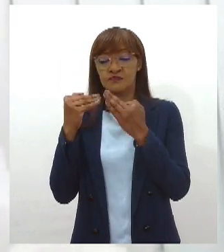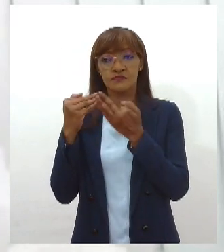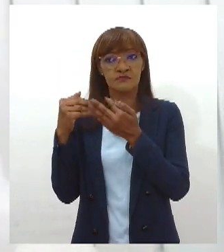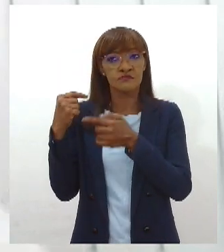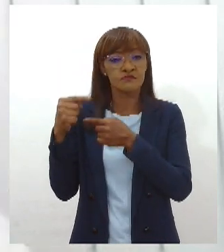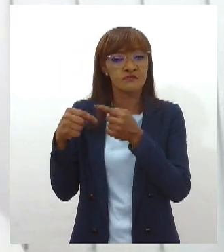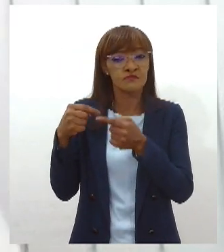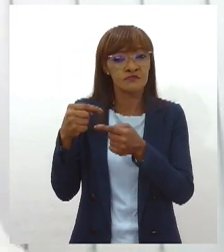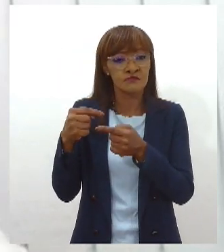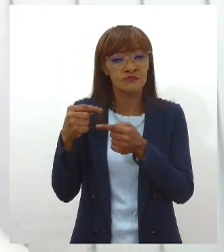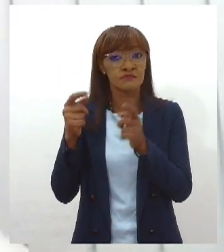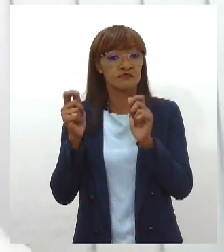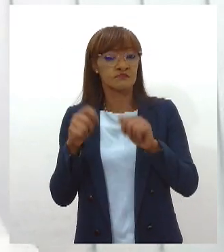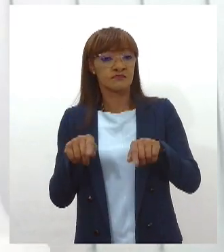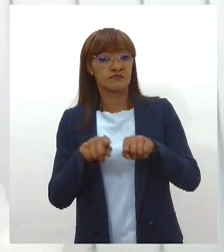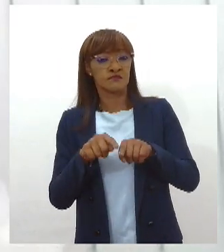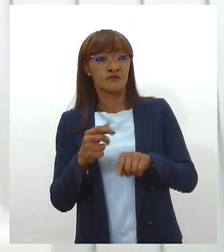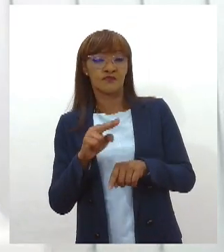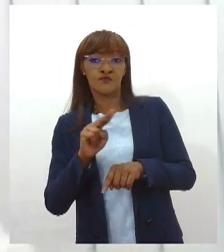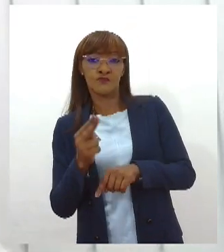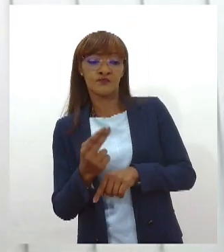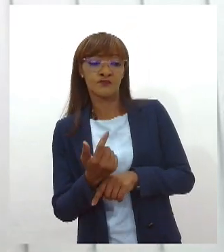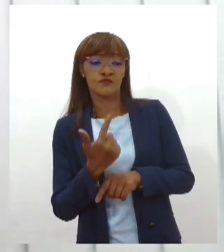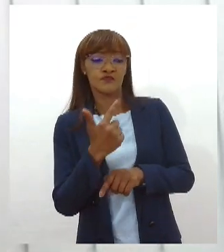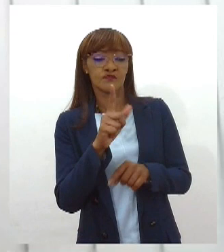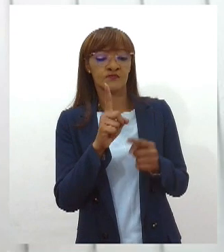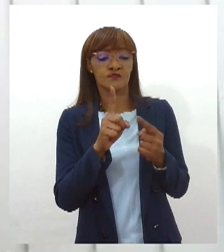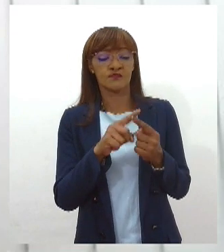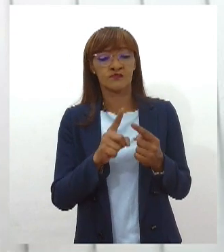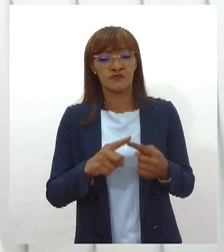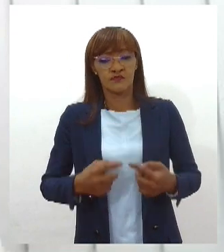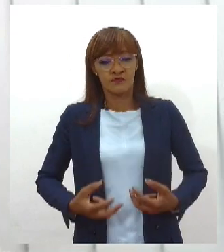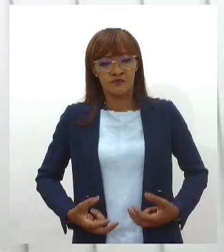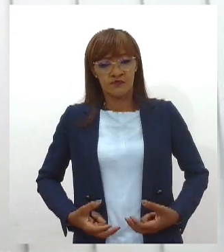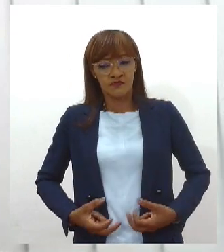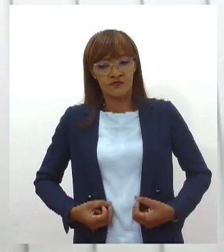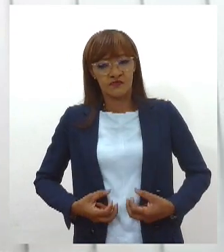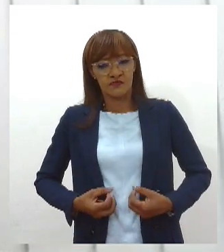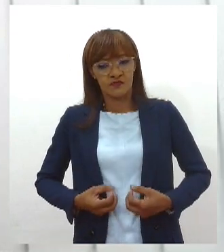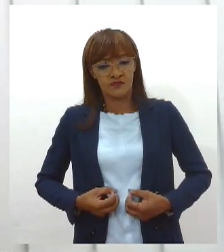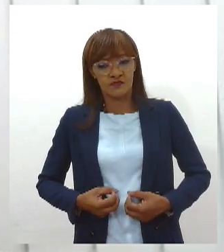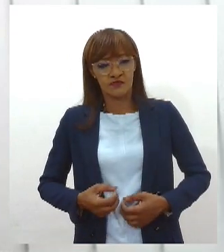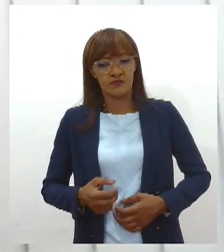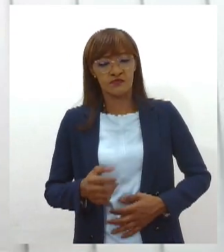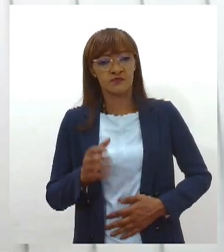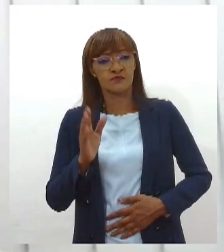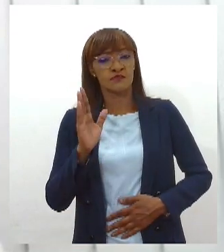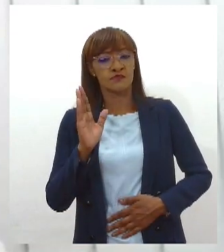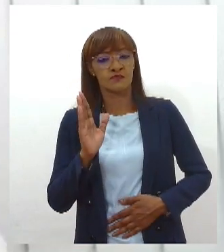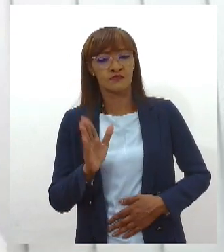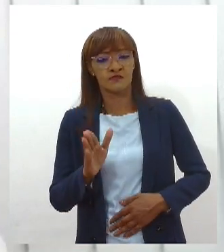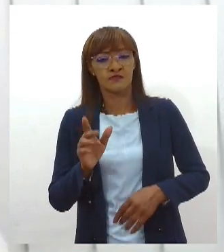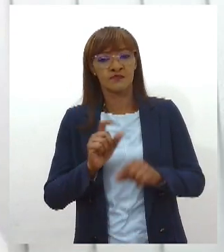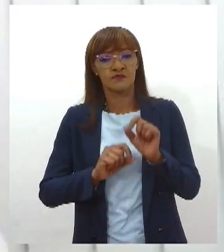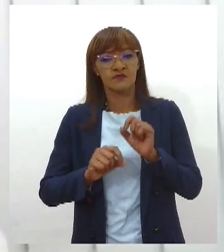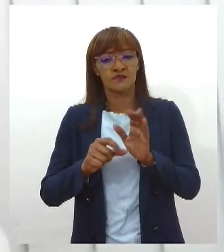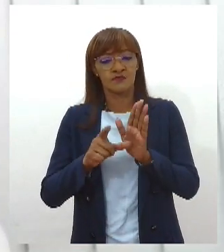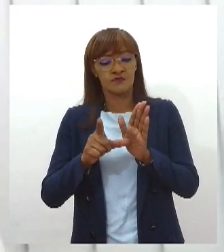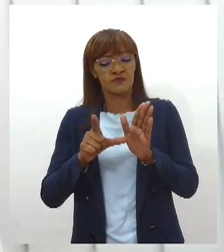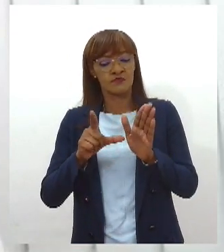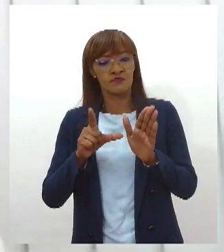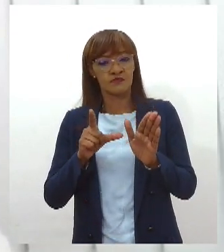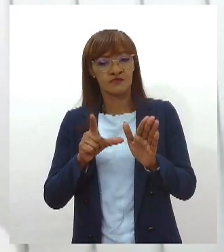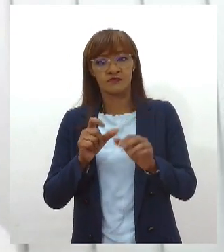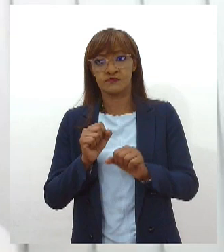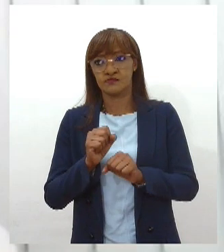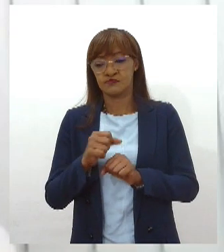tipo de câncer, nesses indivíduos o rastreamento ele pode ser começado um pouco antes, né, a partir dos 40 anos.